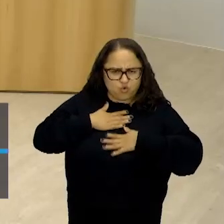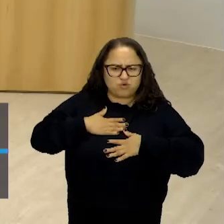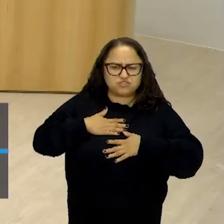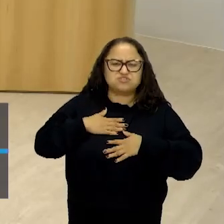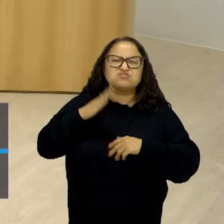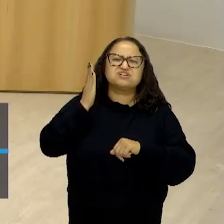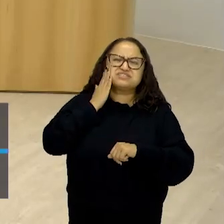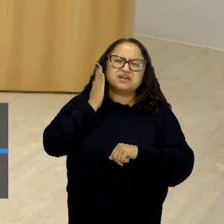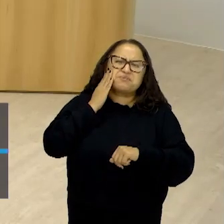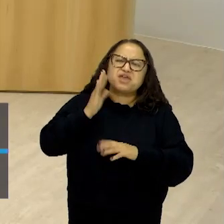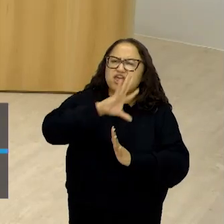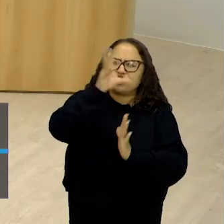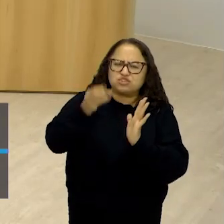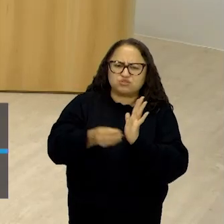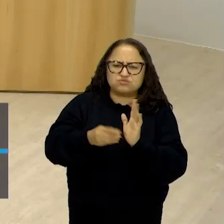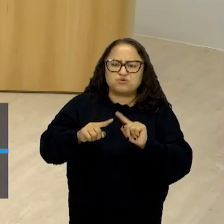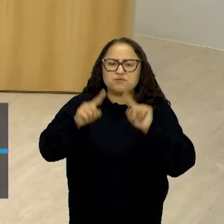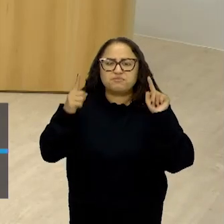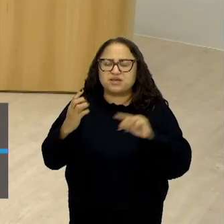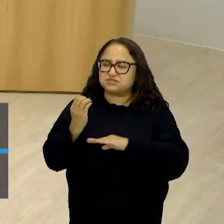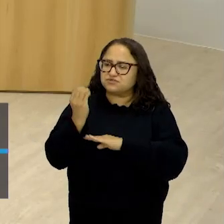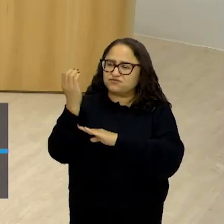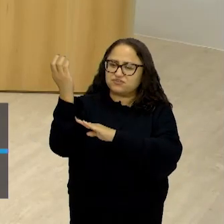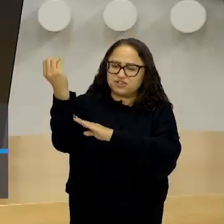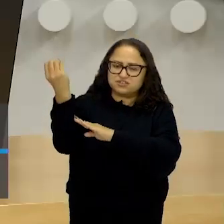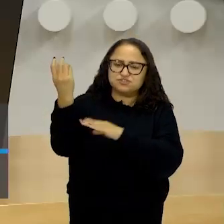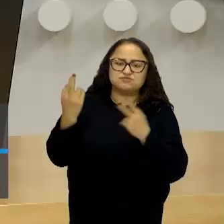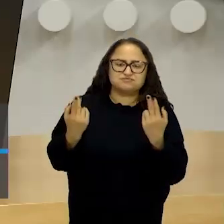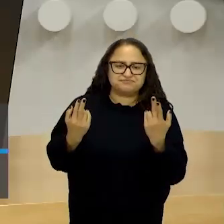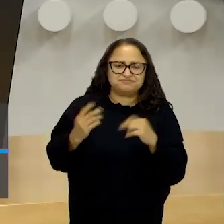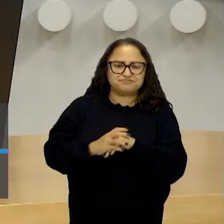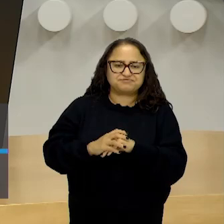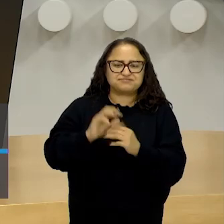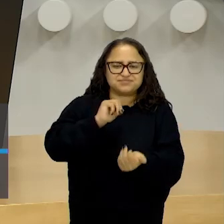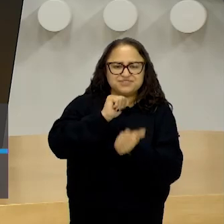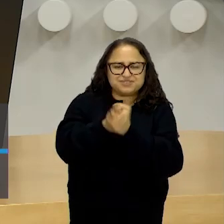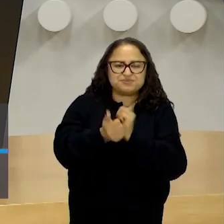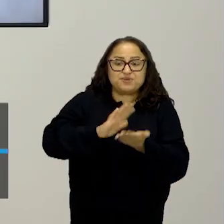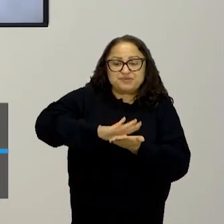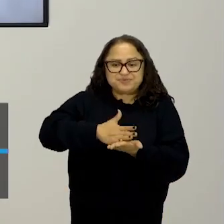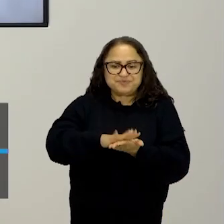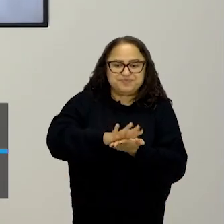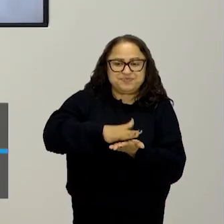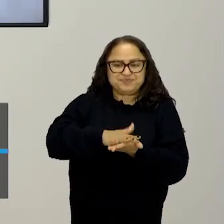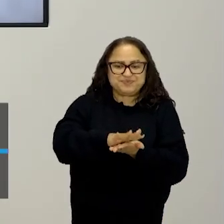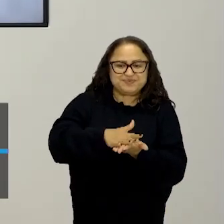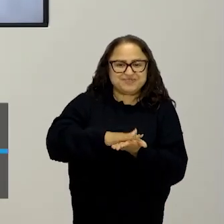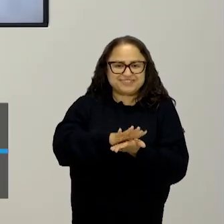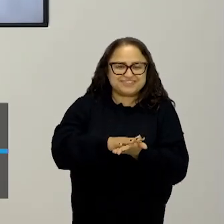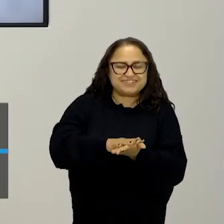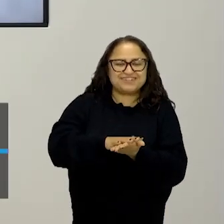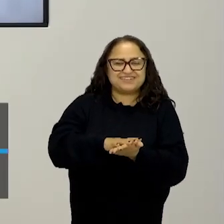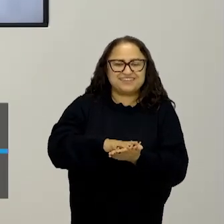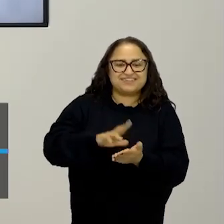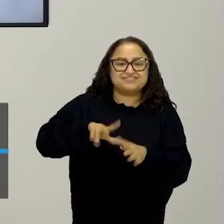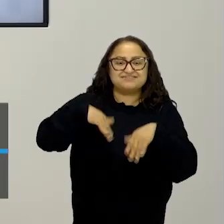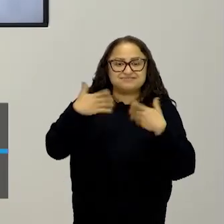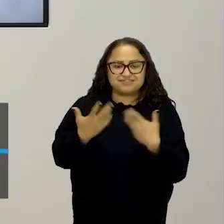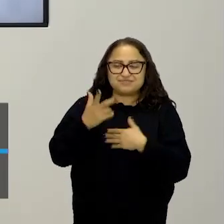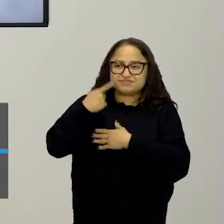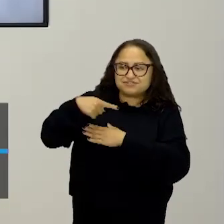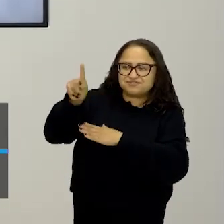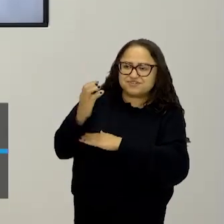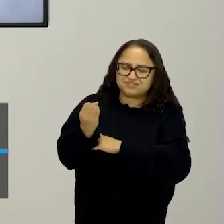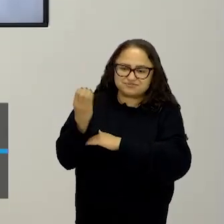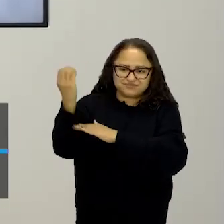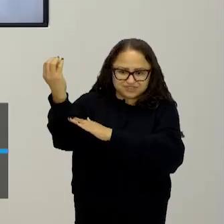futebol, né? Futebol. E quando a gente viaja, acontece isso, não acontece? Futebol, samba... Samba, soccer, quando a gente vai, né,